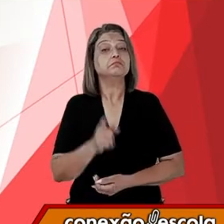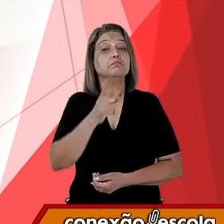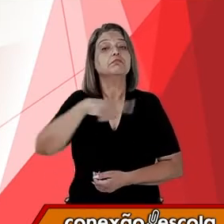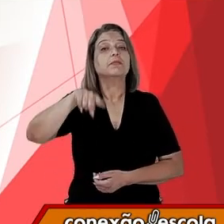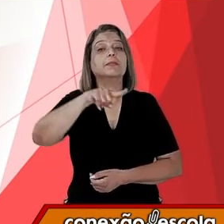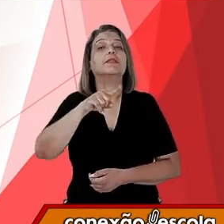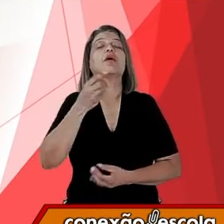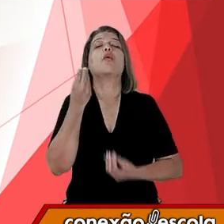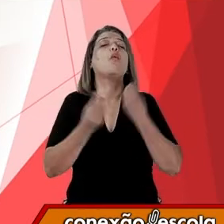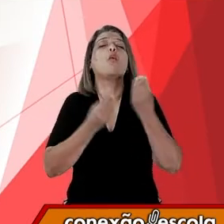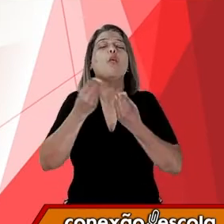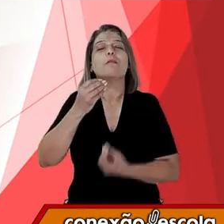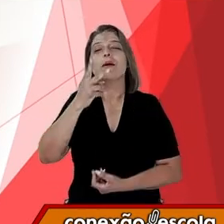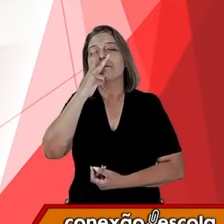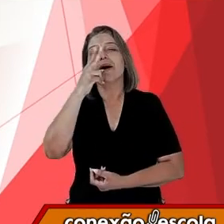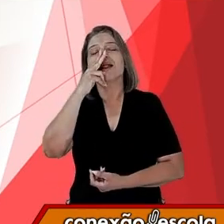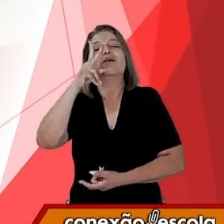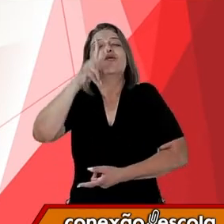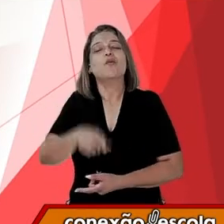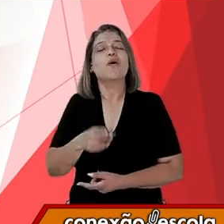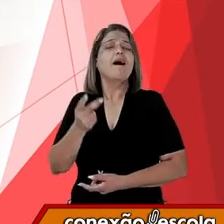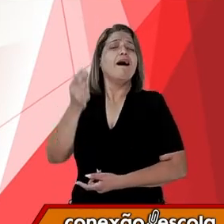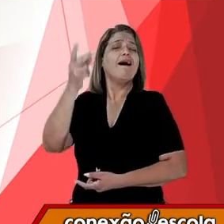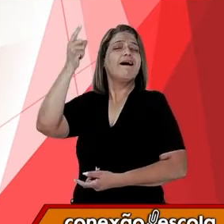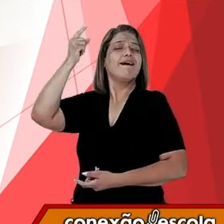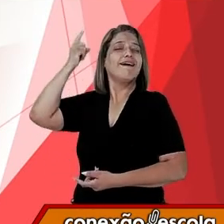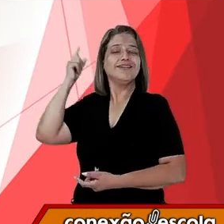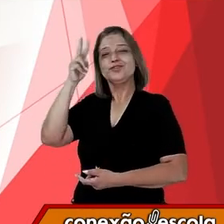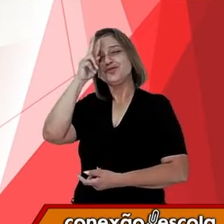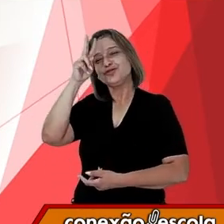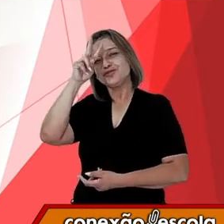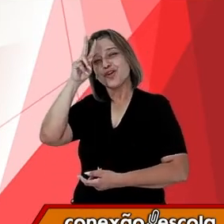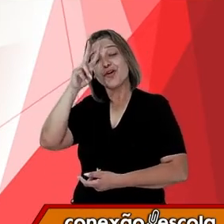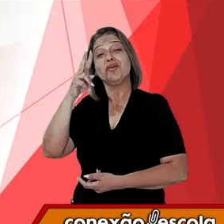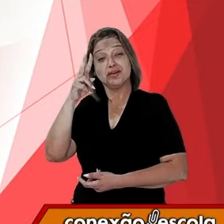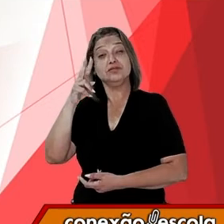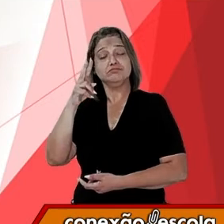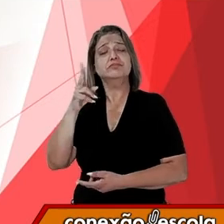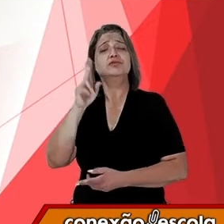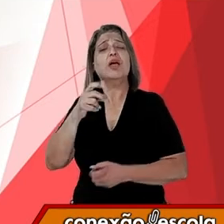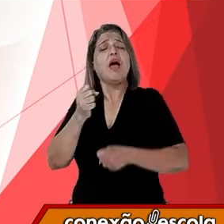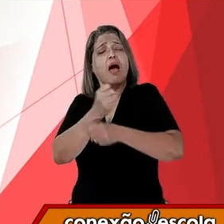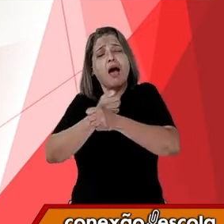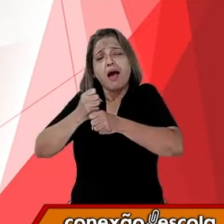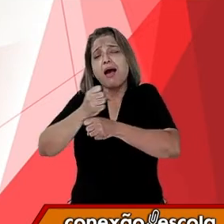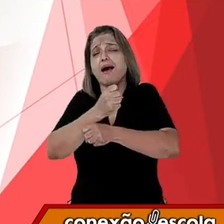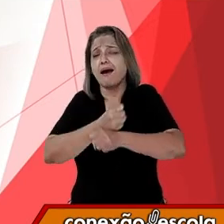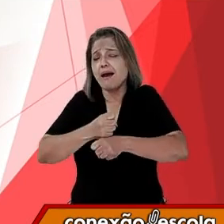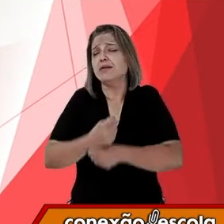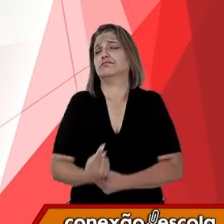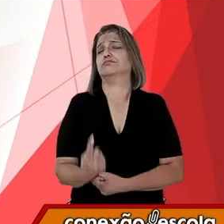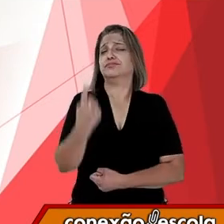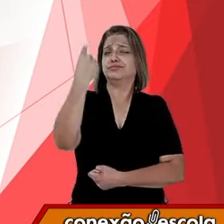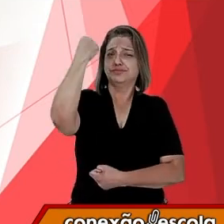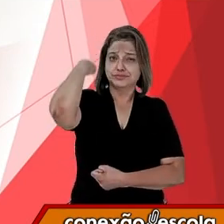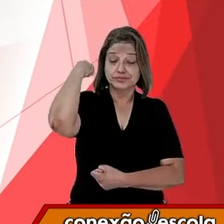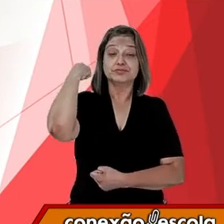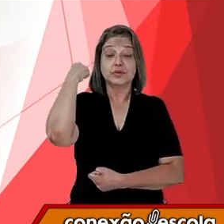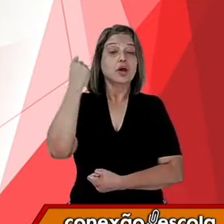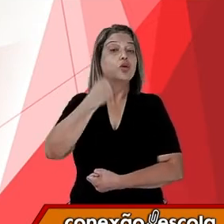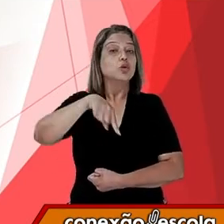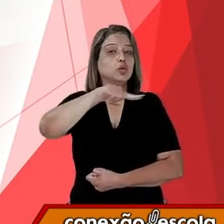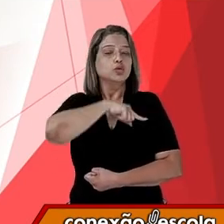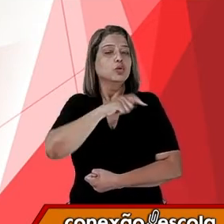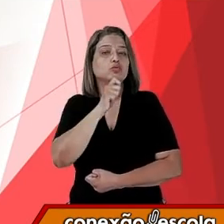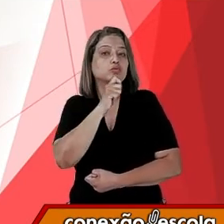recuperam o processo histórico de medição. Ou seja, há muito tempo atrás, quando nós